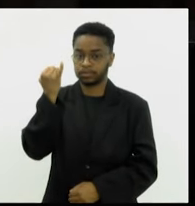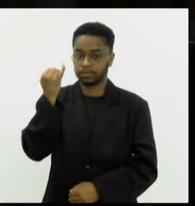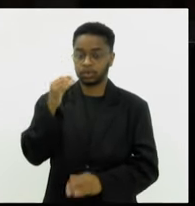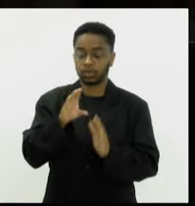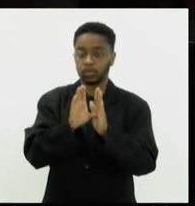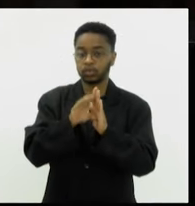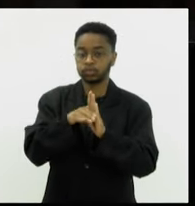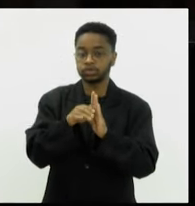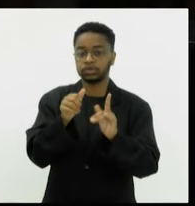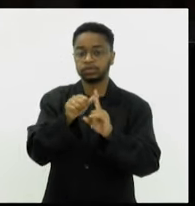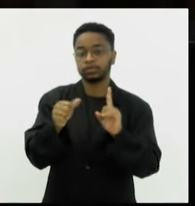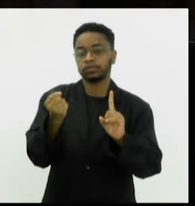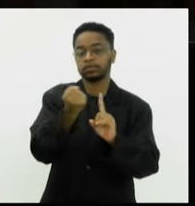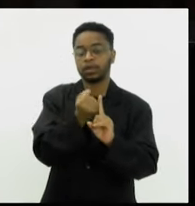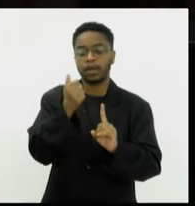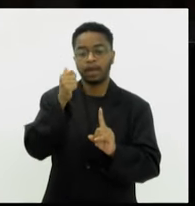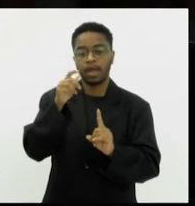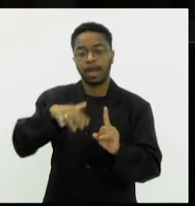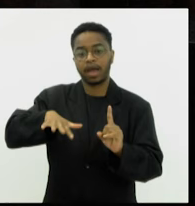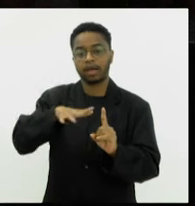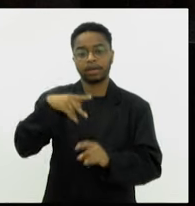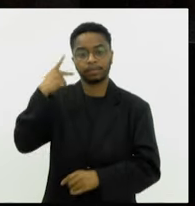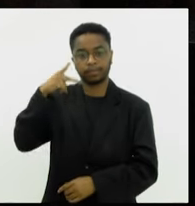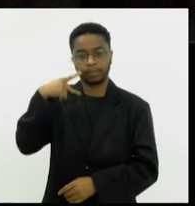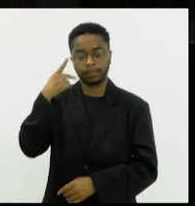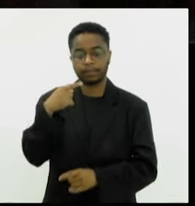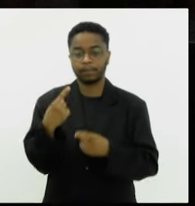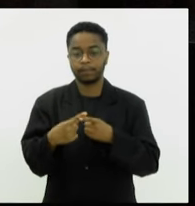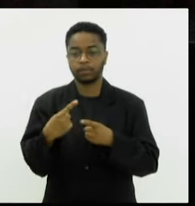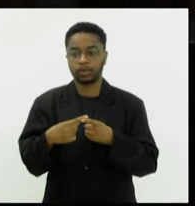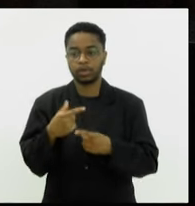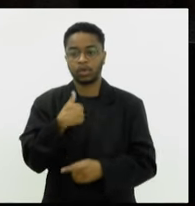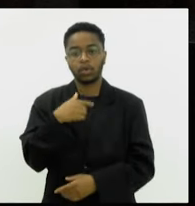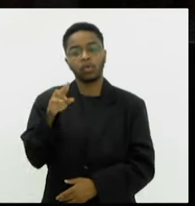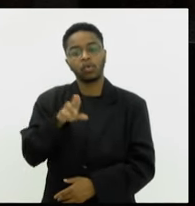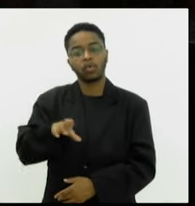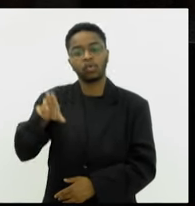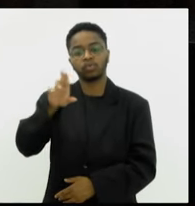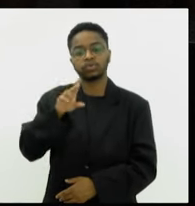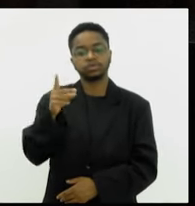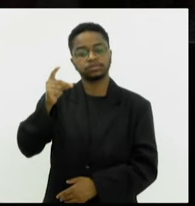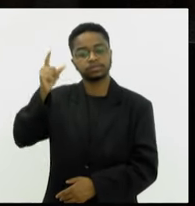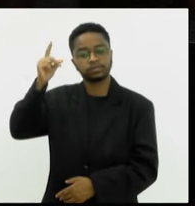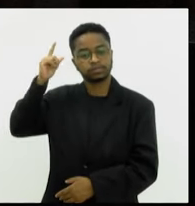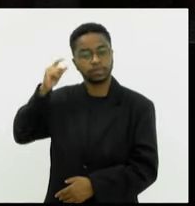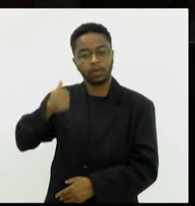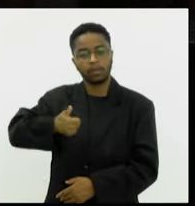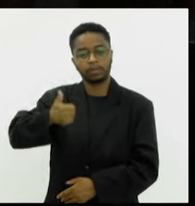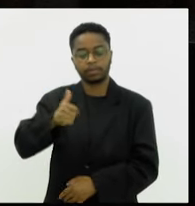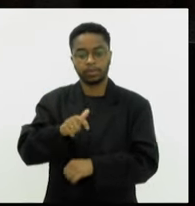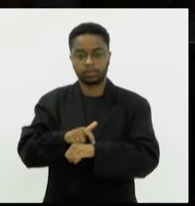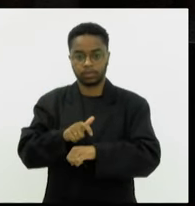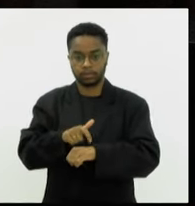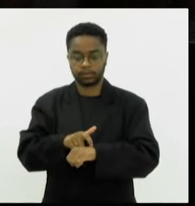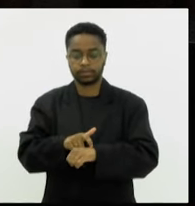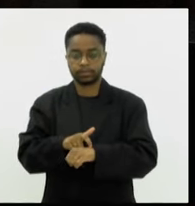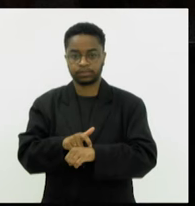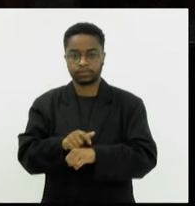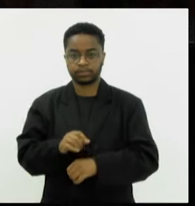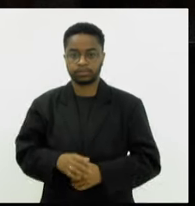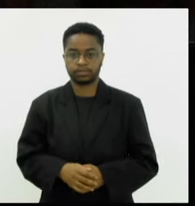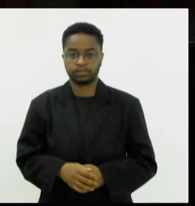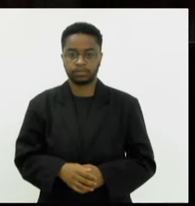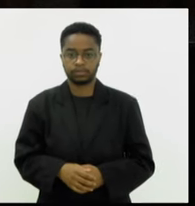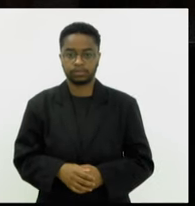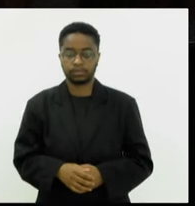de feminicídio político, que utilizei desde o primeiro momento em que